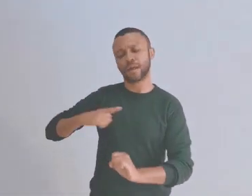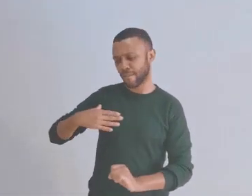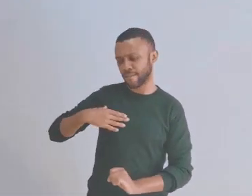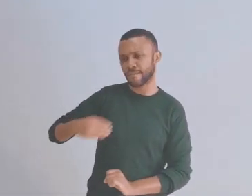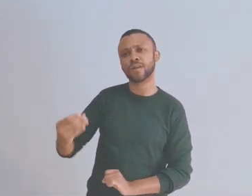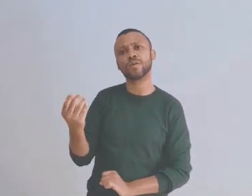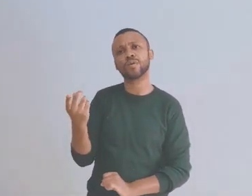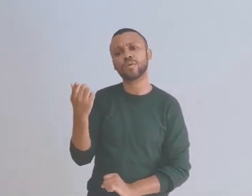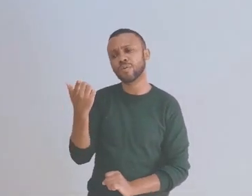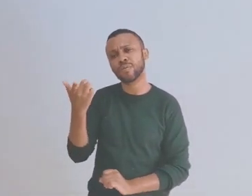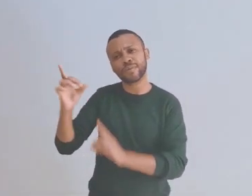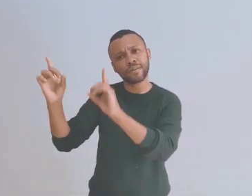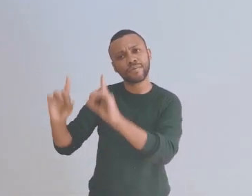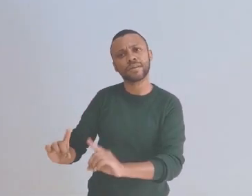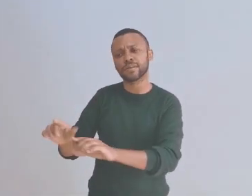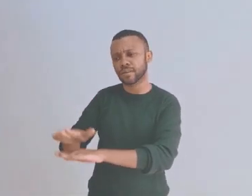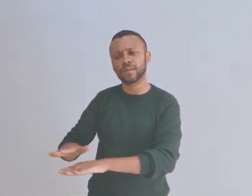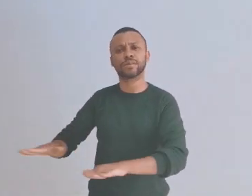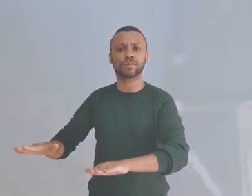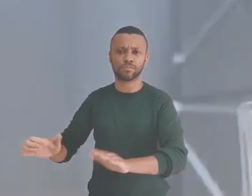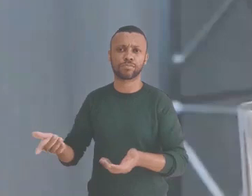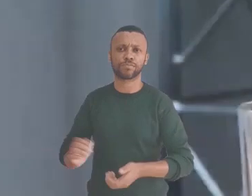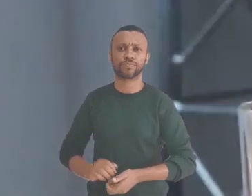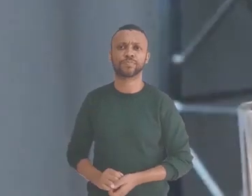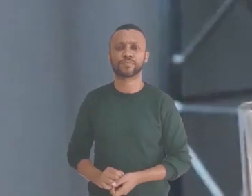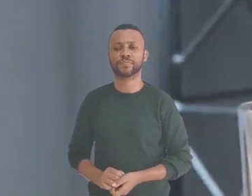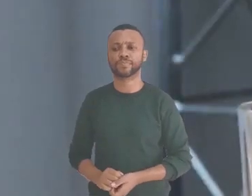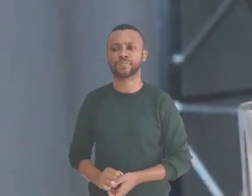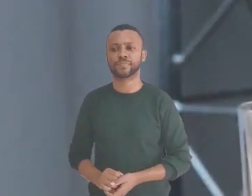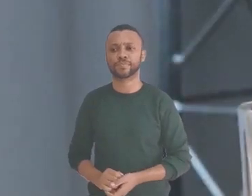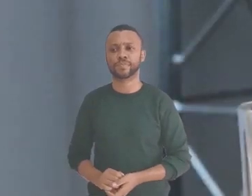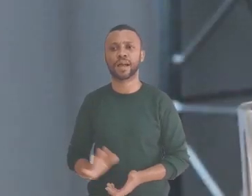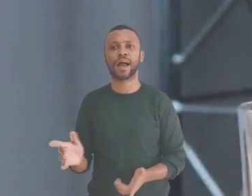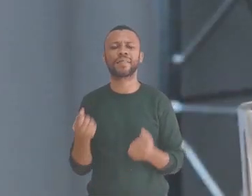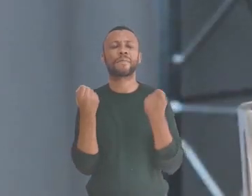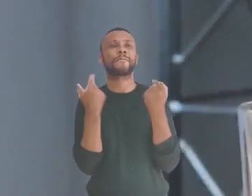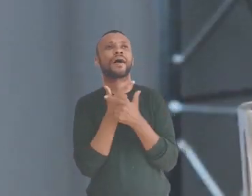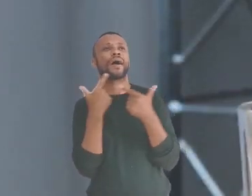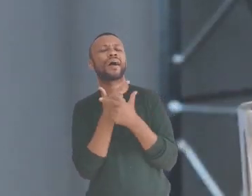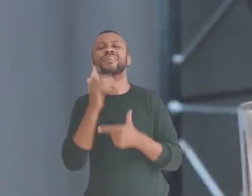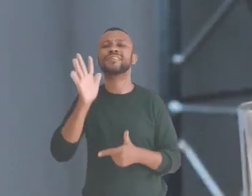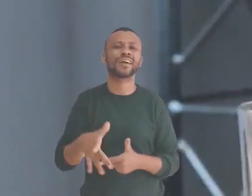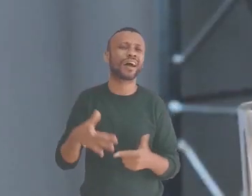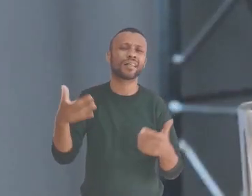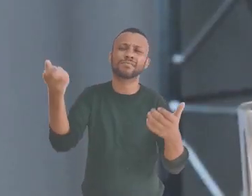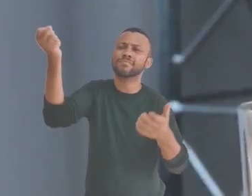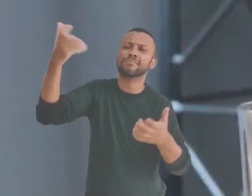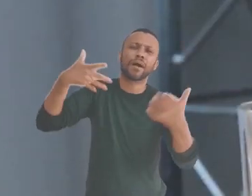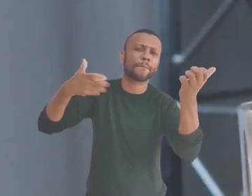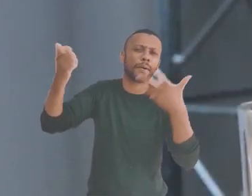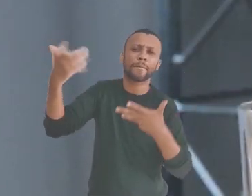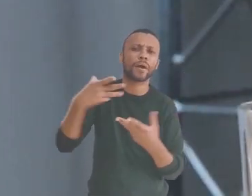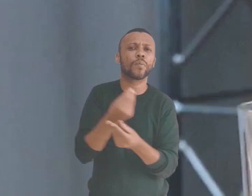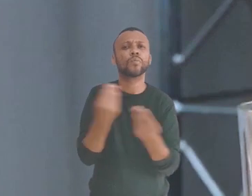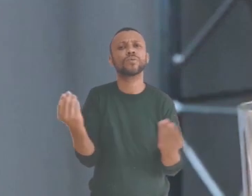vai falar. Vai rir. Eu já não penso assim, a família, eu tô rindo igual eu já ouvi muito. Passar